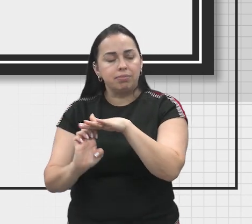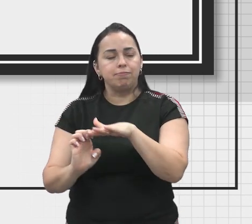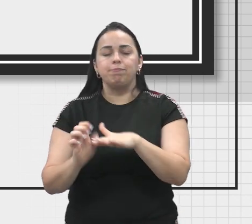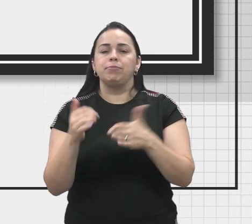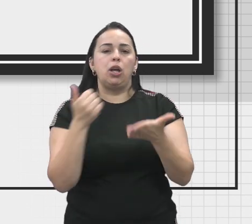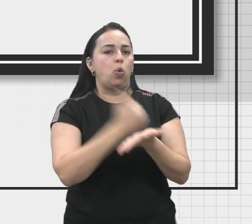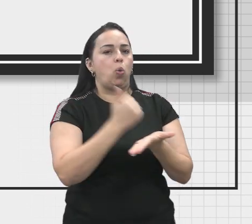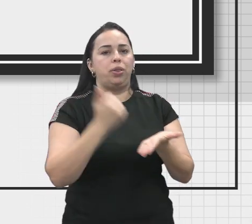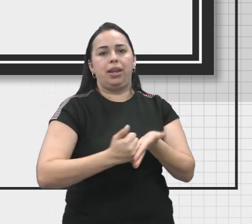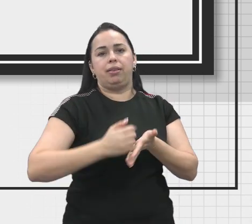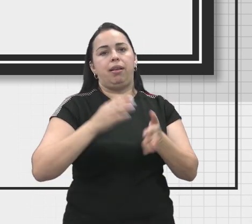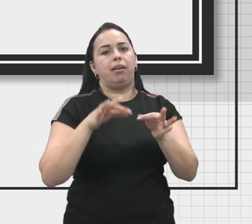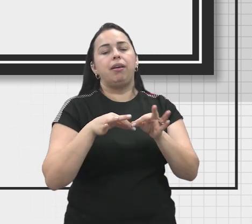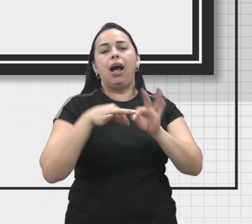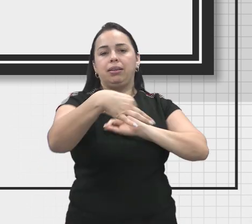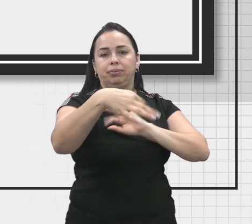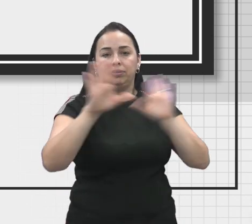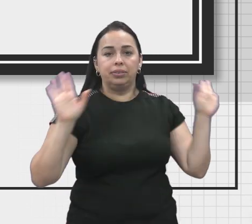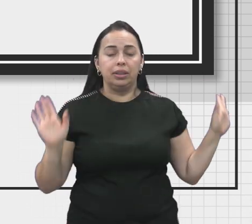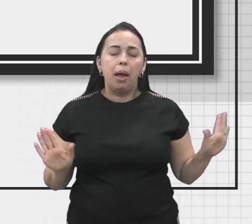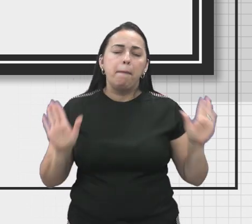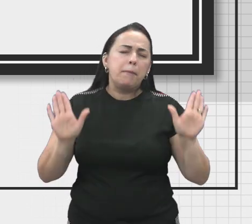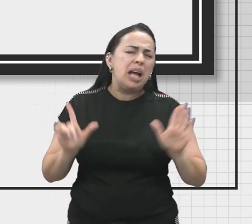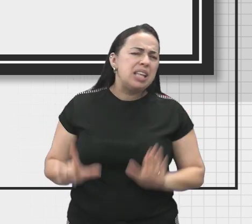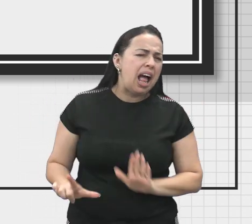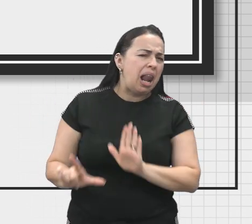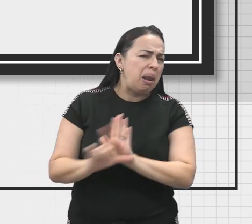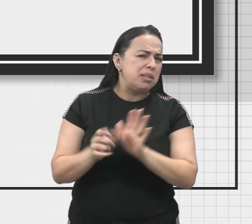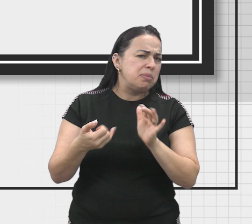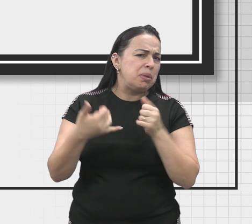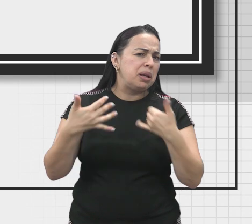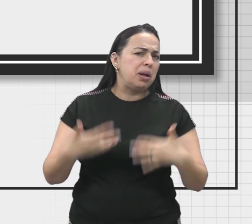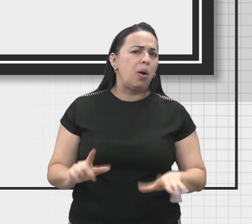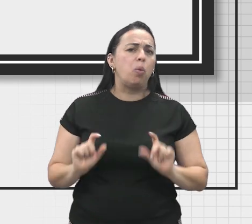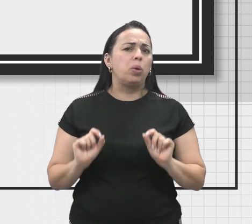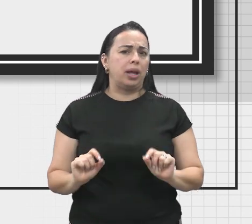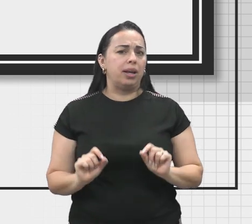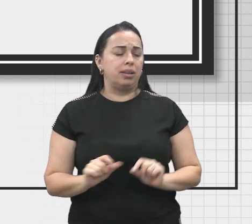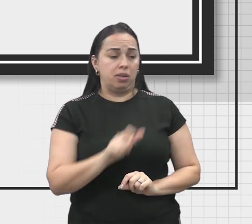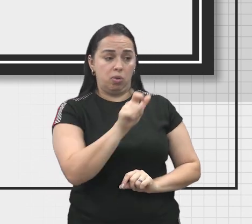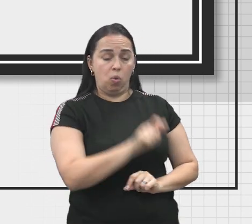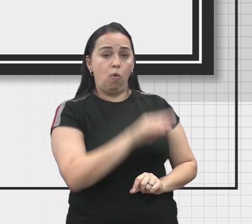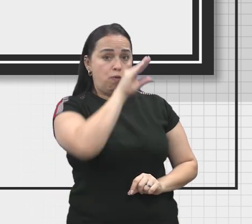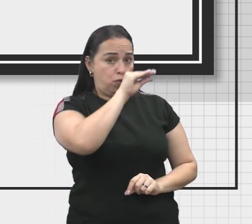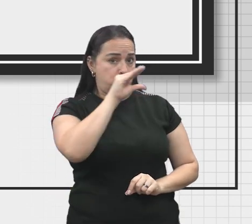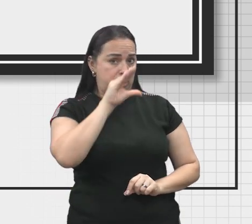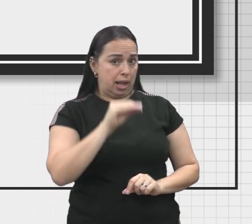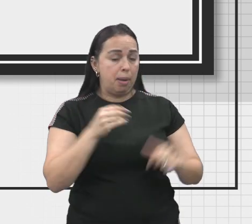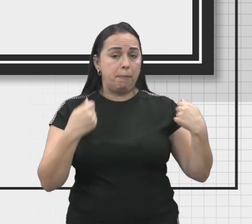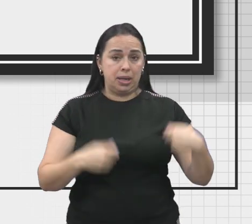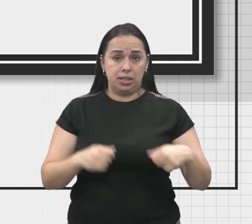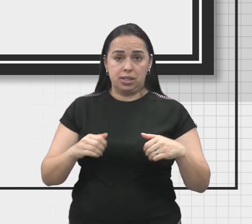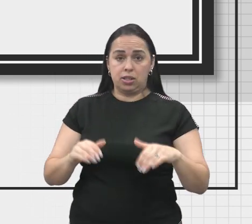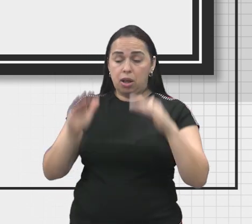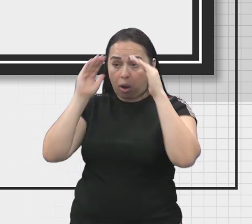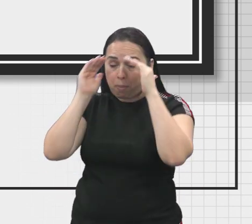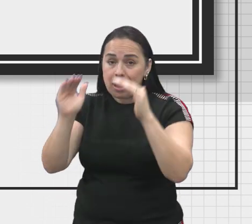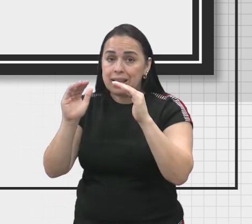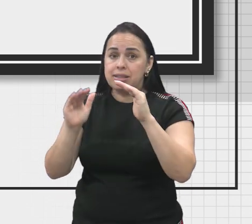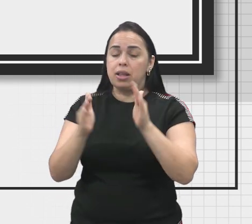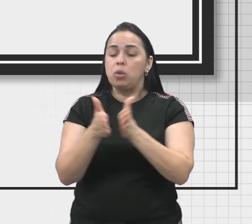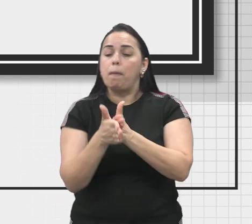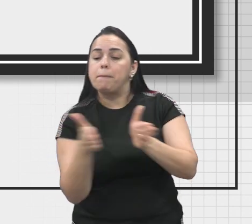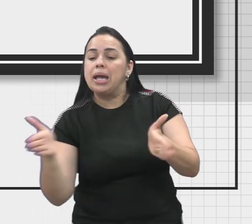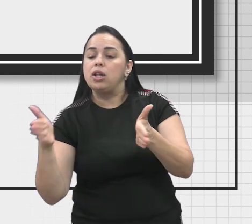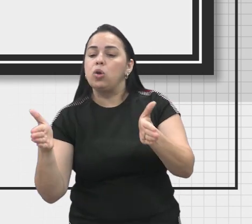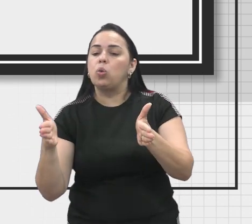faz quando decide encerrar o contrato. Agora, o que diz a legislação? O funcionário é obrigado a